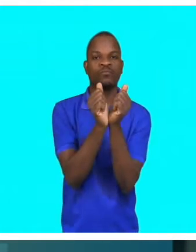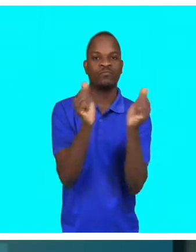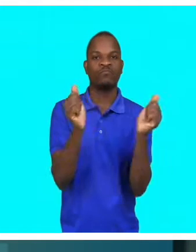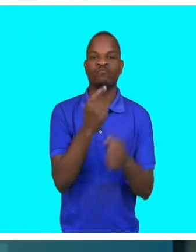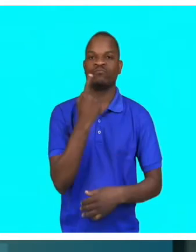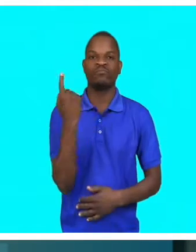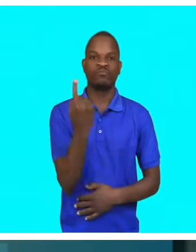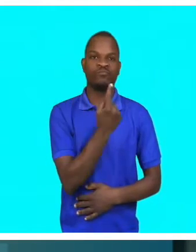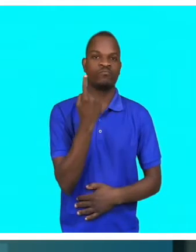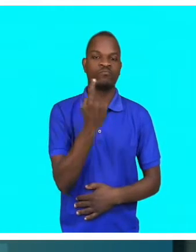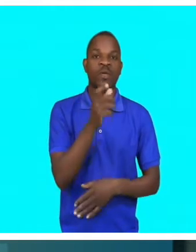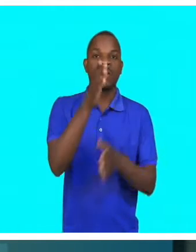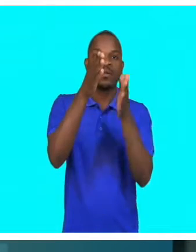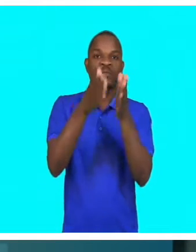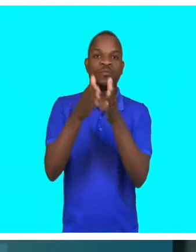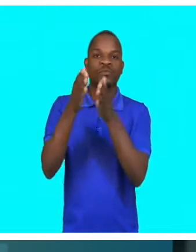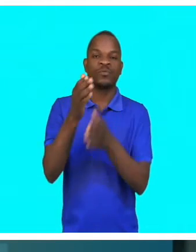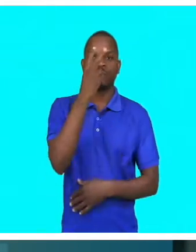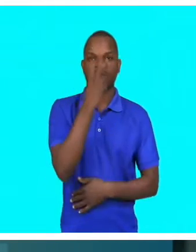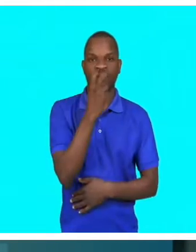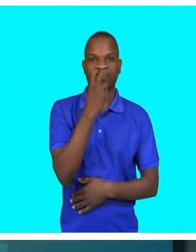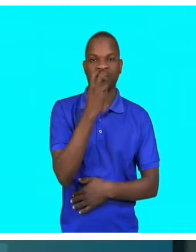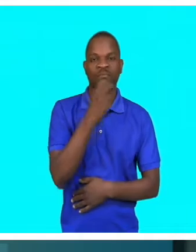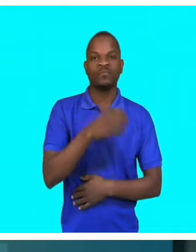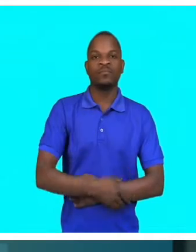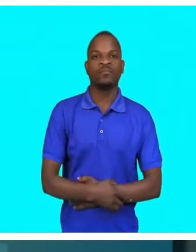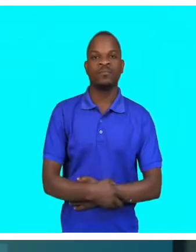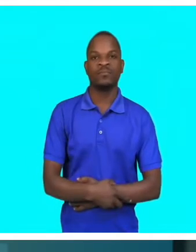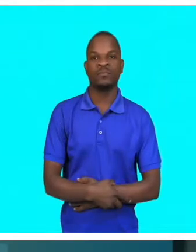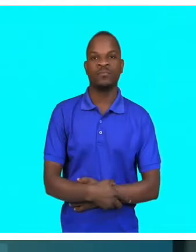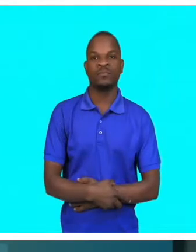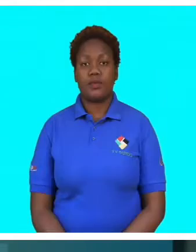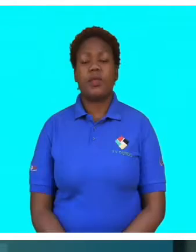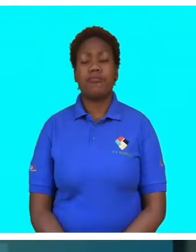independência, de autonomia das pessoas com deficiência visual.